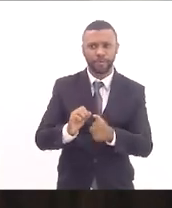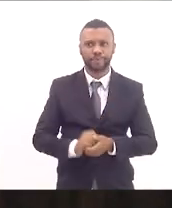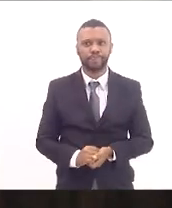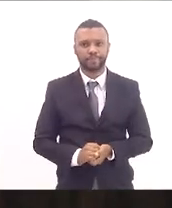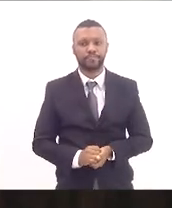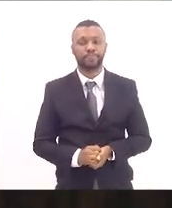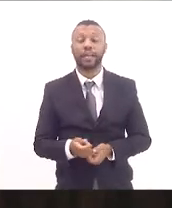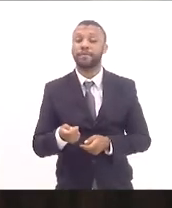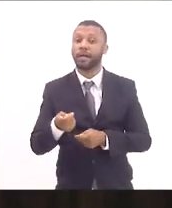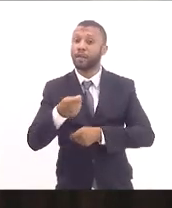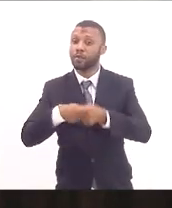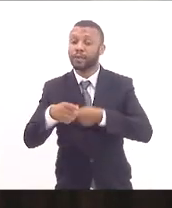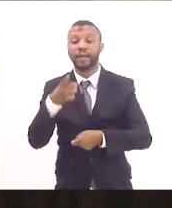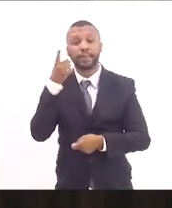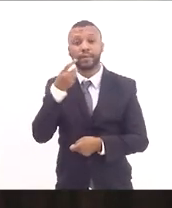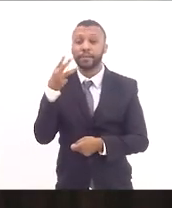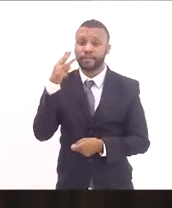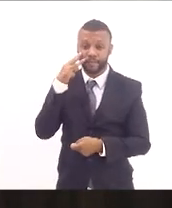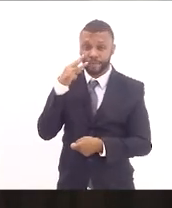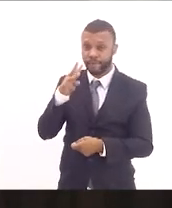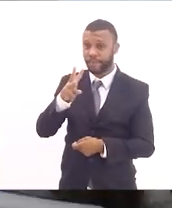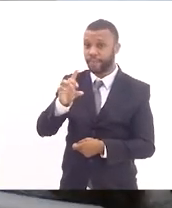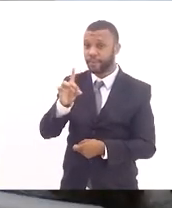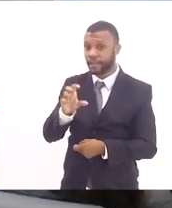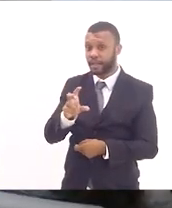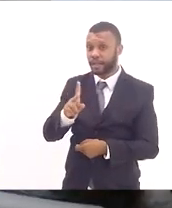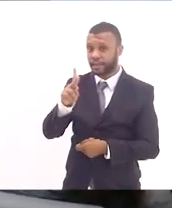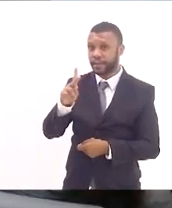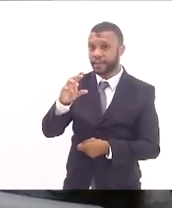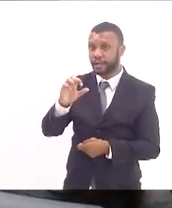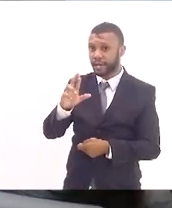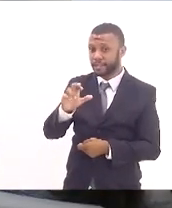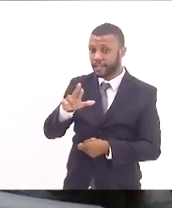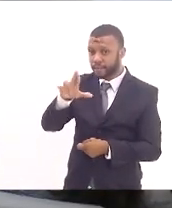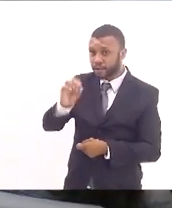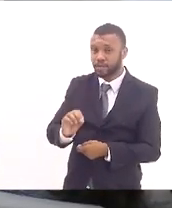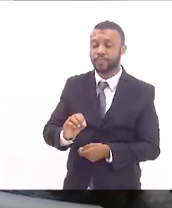estado waldeck Carneiro o